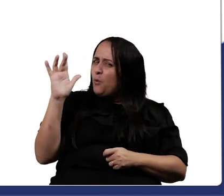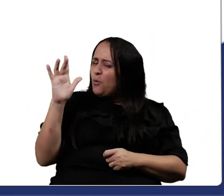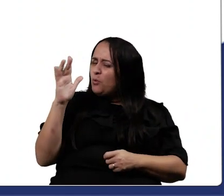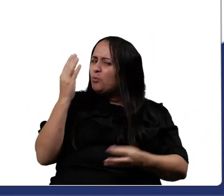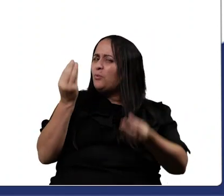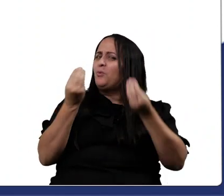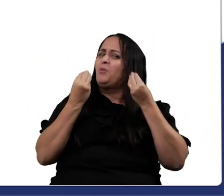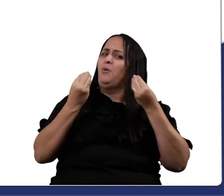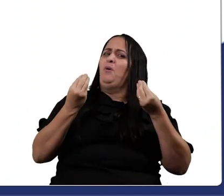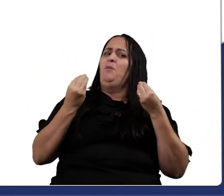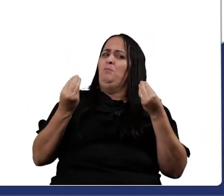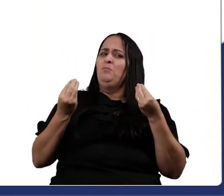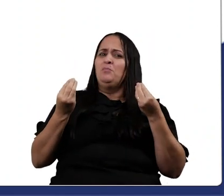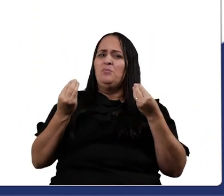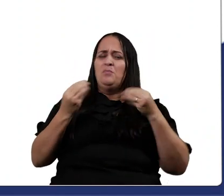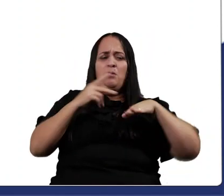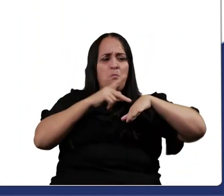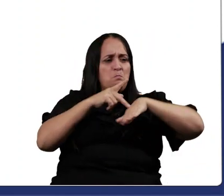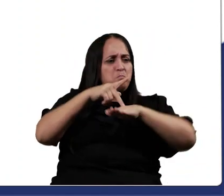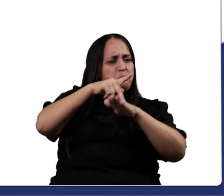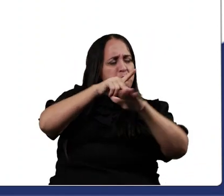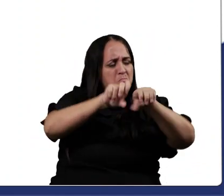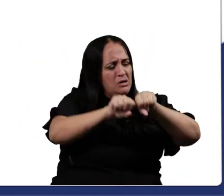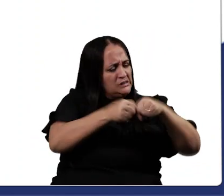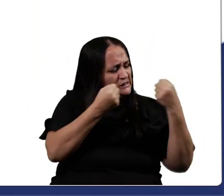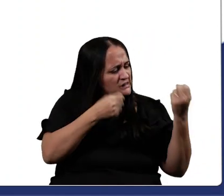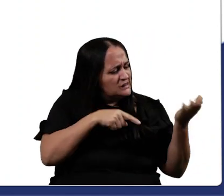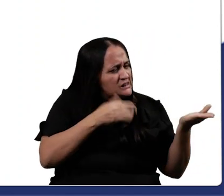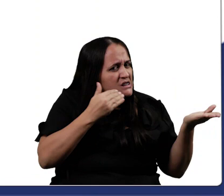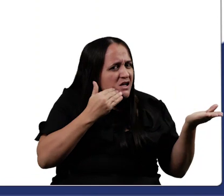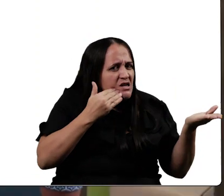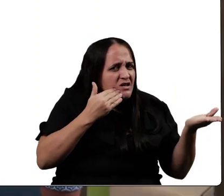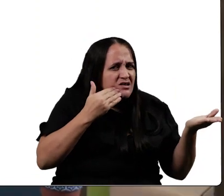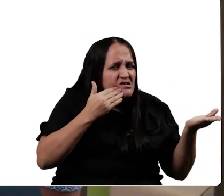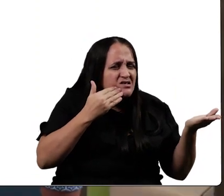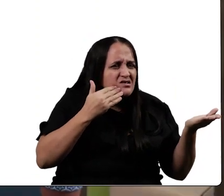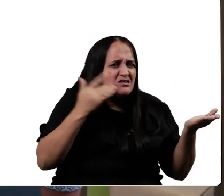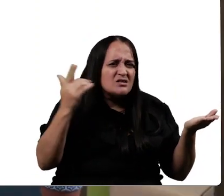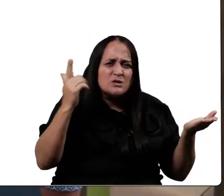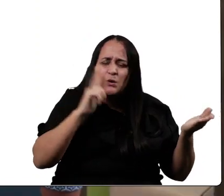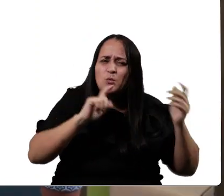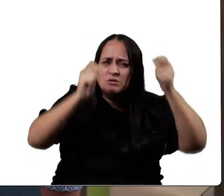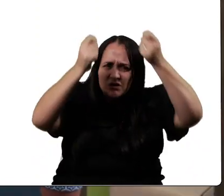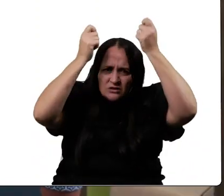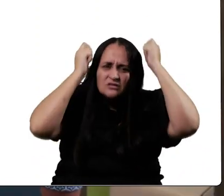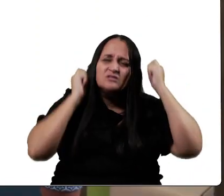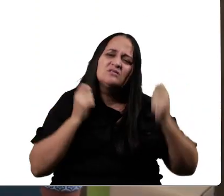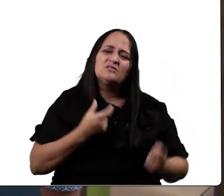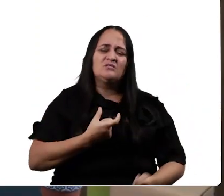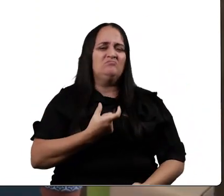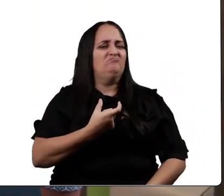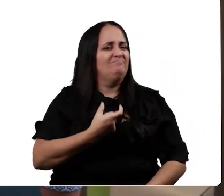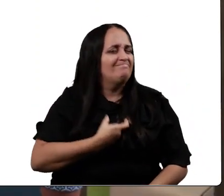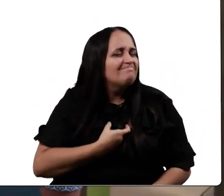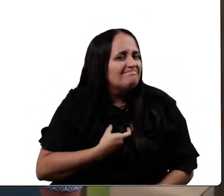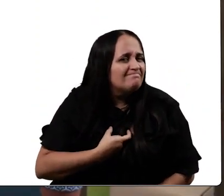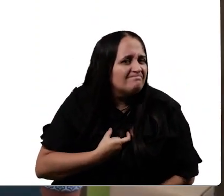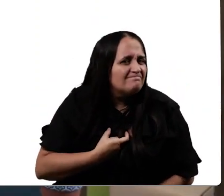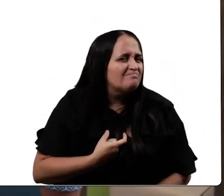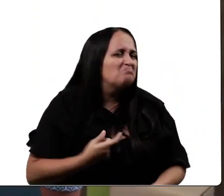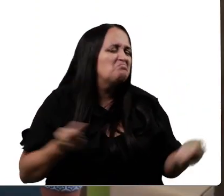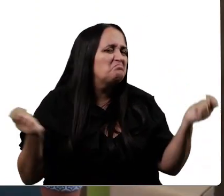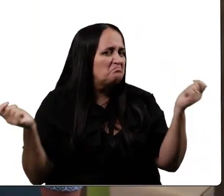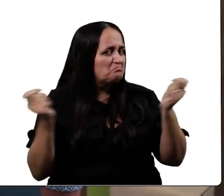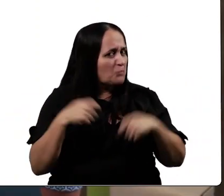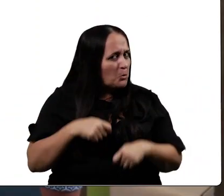Prancha quebrada leva medalha de ouro no surf? Será que dá para um surfista surfar com a